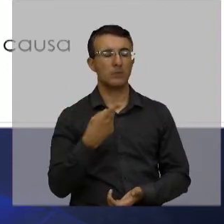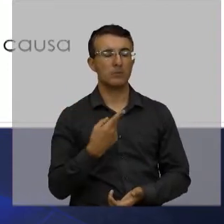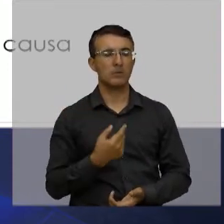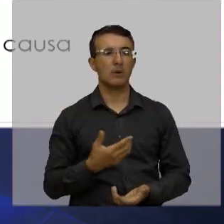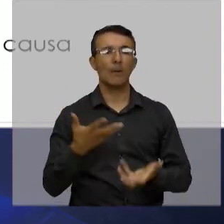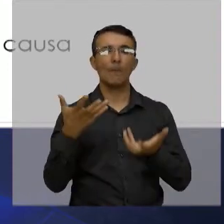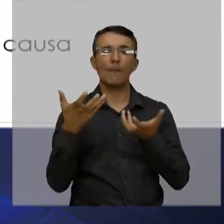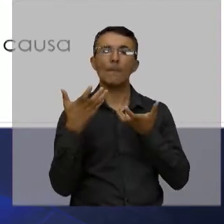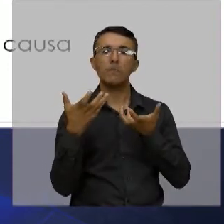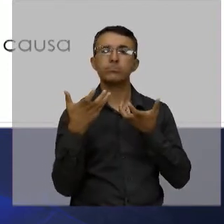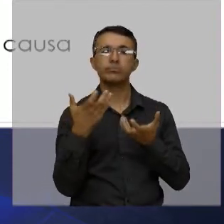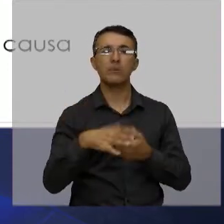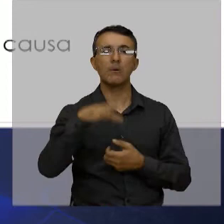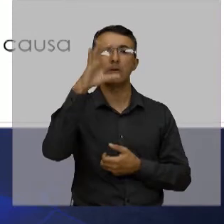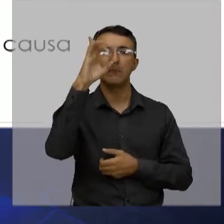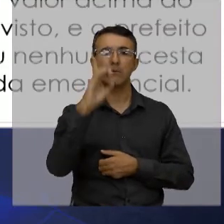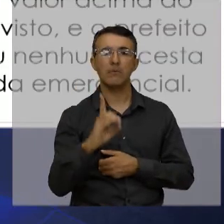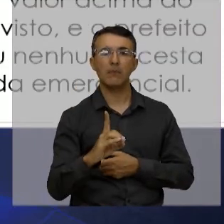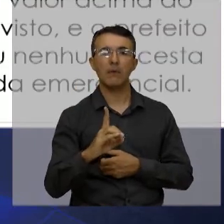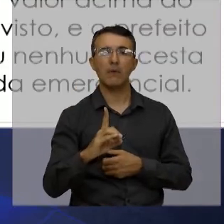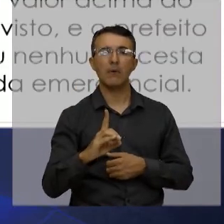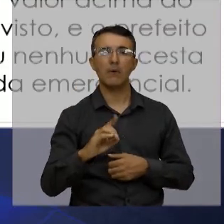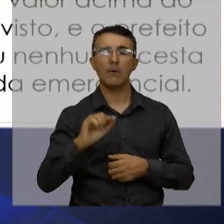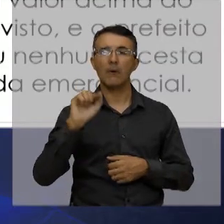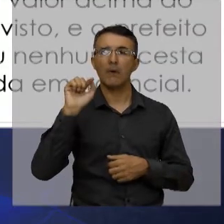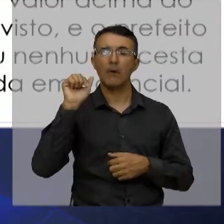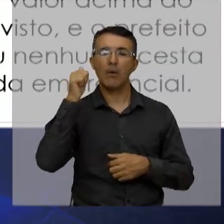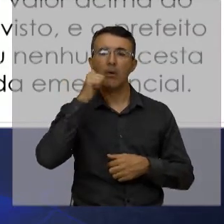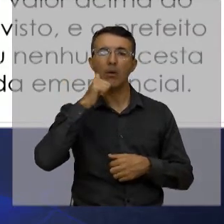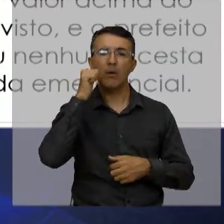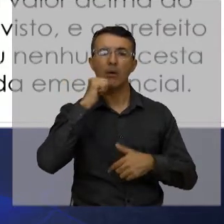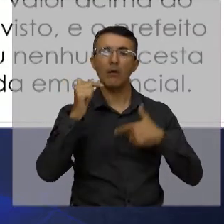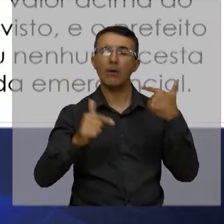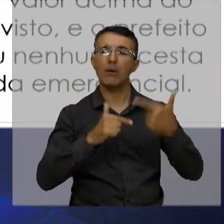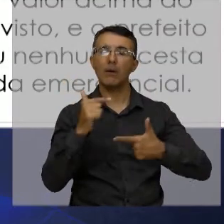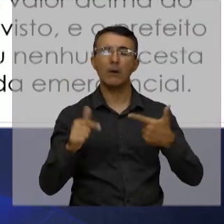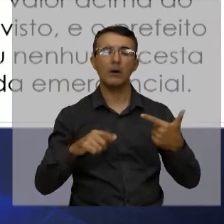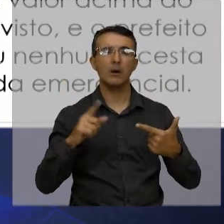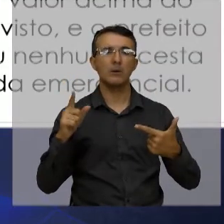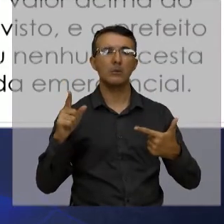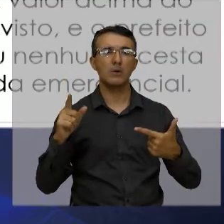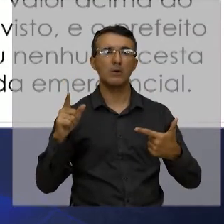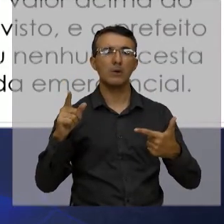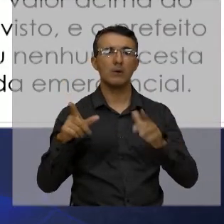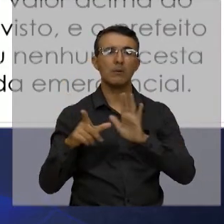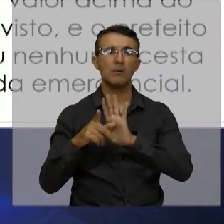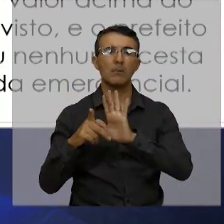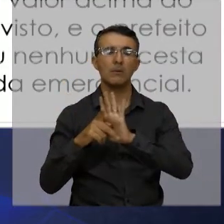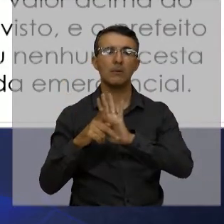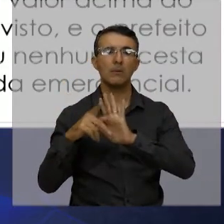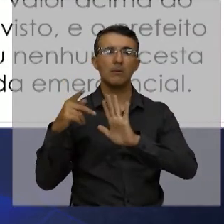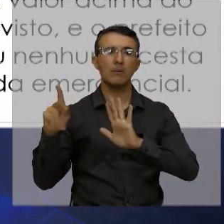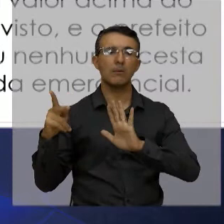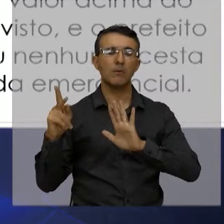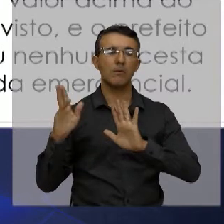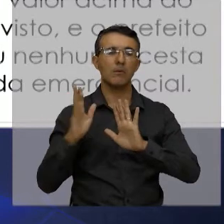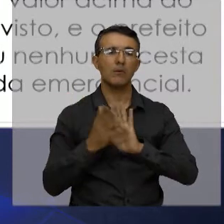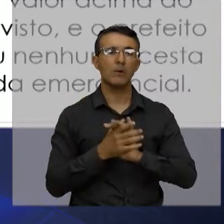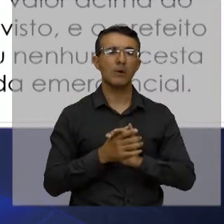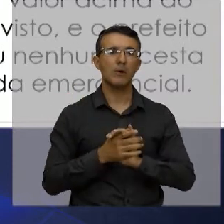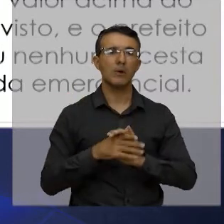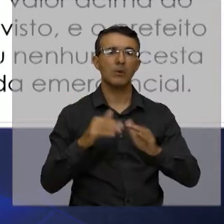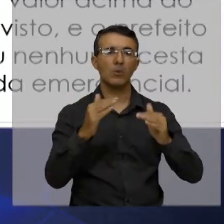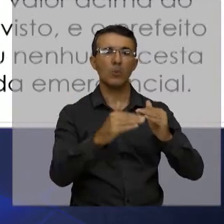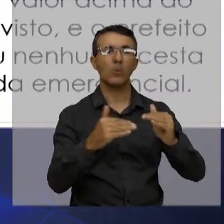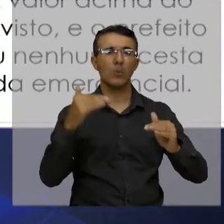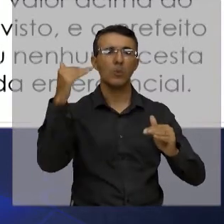os direitos das trabalhadoras. Pode passar, por favor. Em São José, nós queremos o